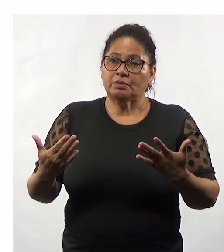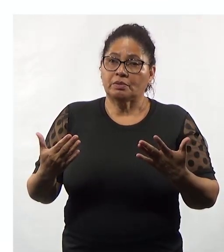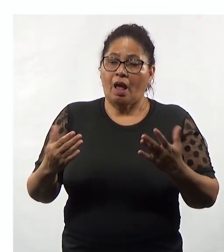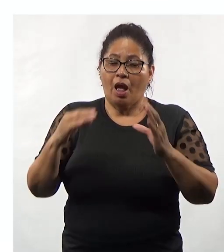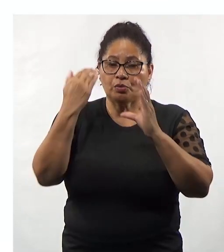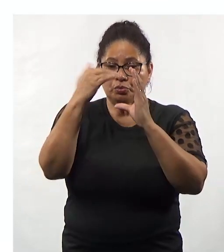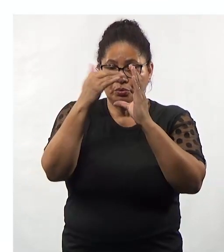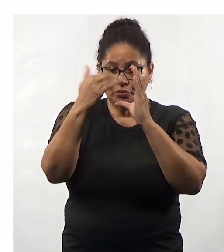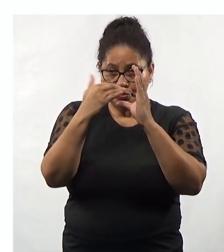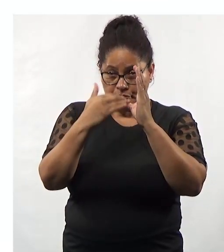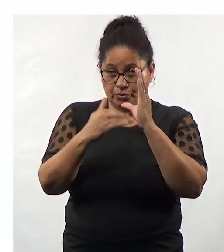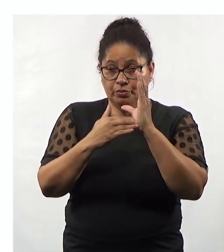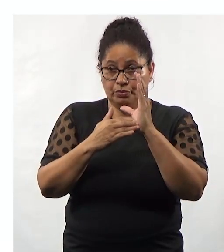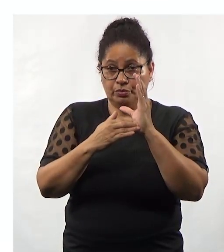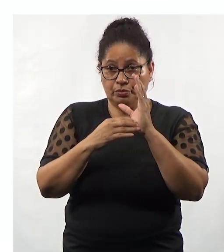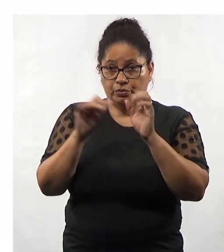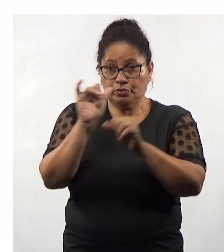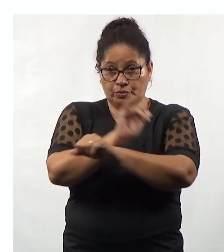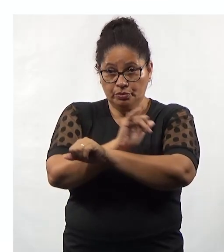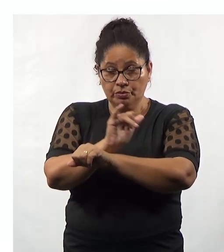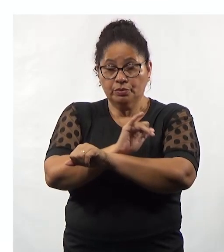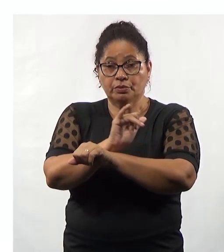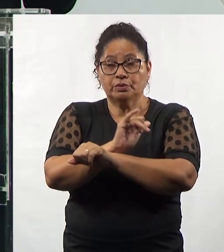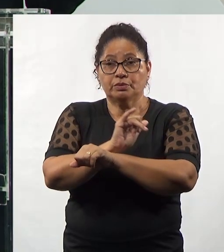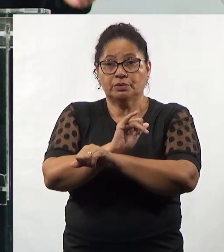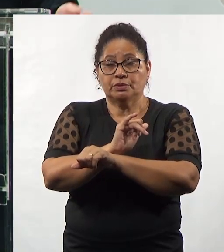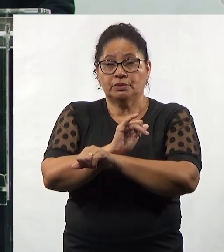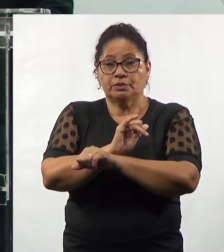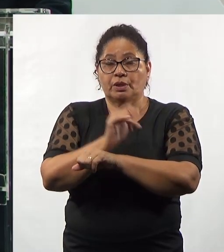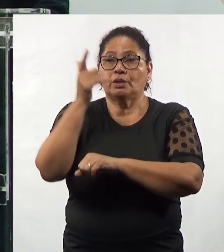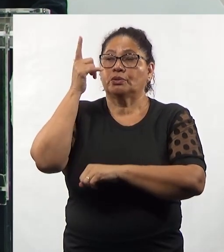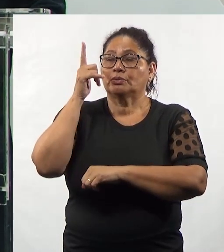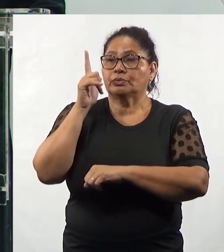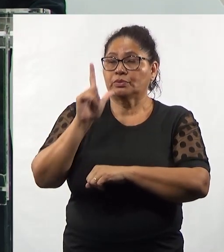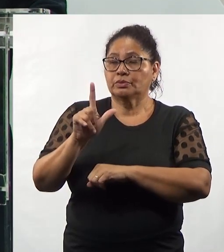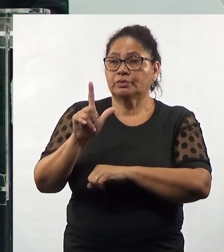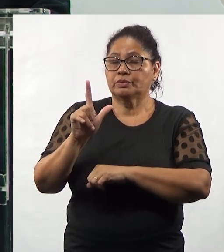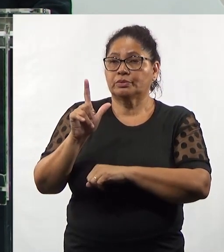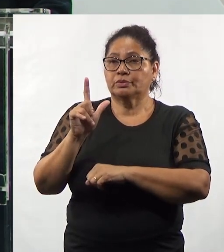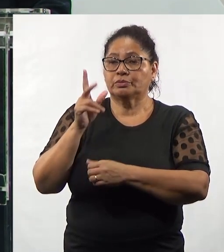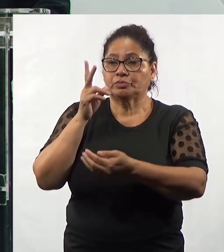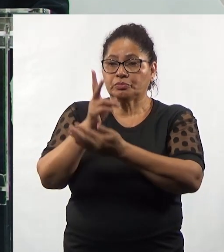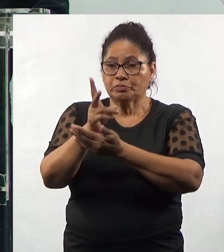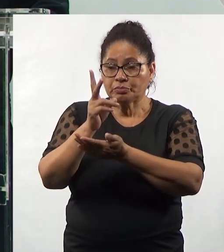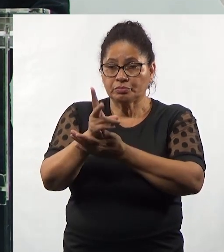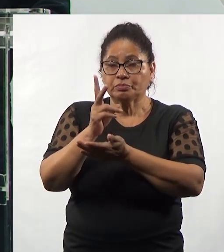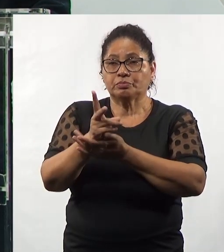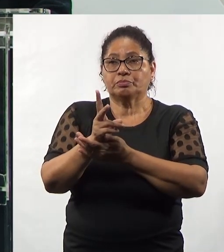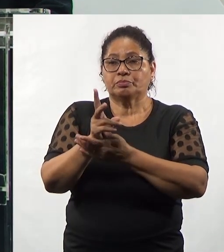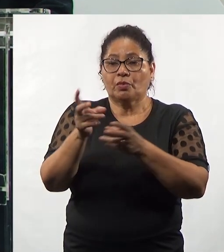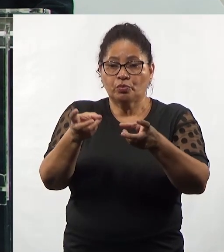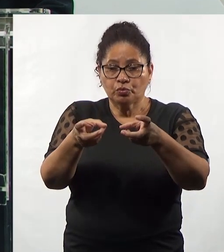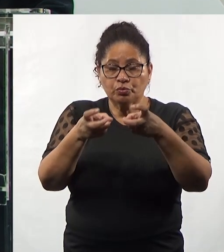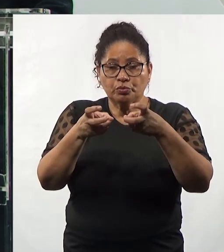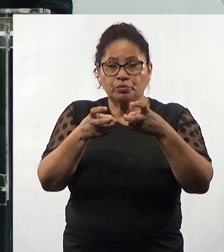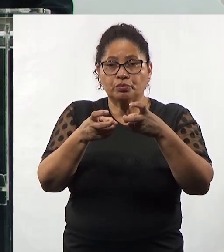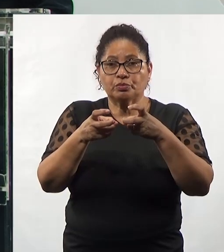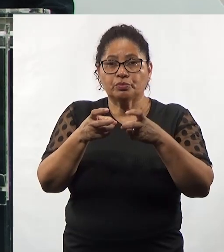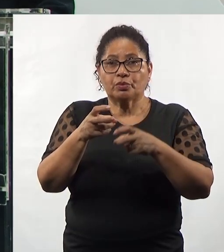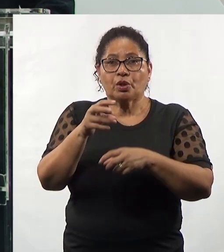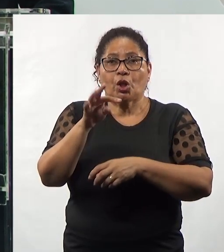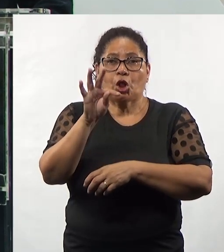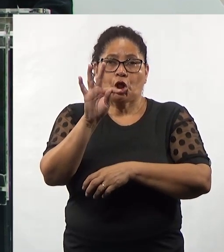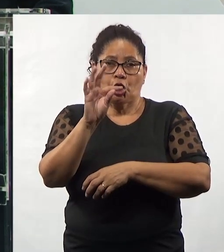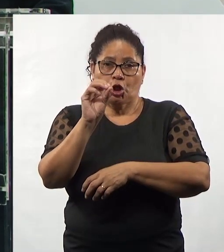dentro desse tema estratégico, nós já conseguimos avançar bastante nessa concepção nossa,